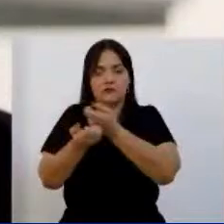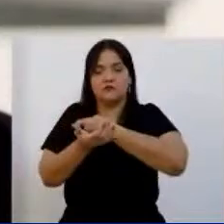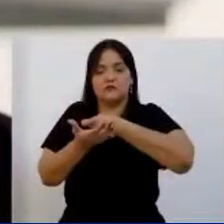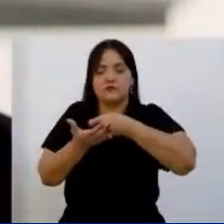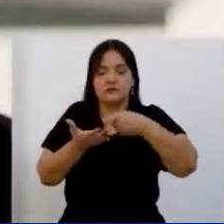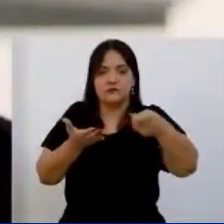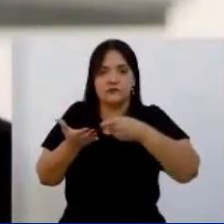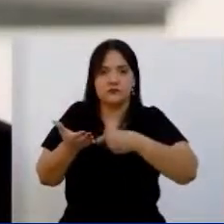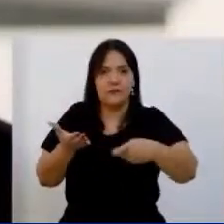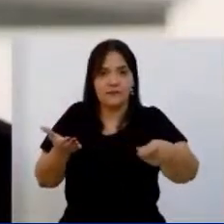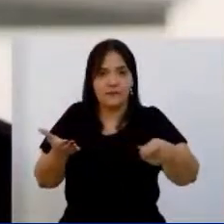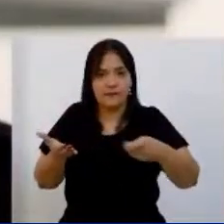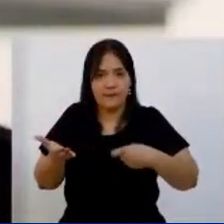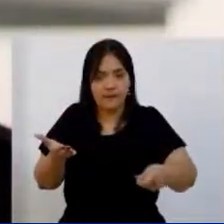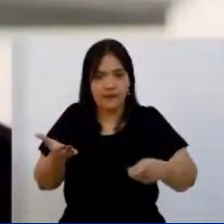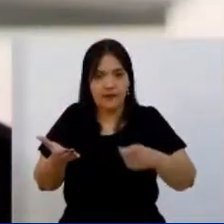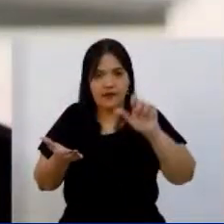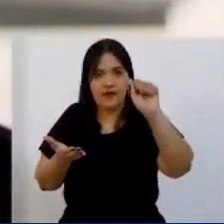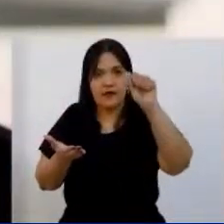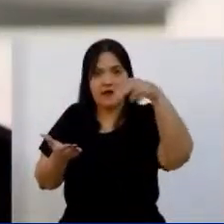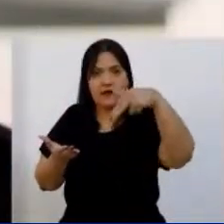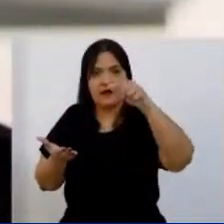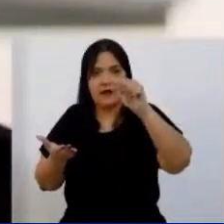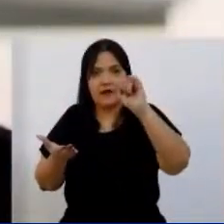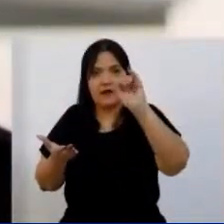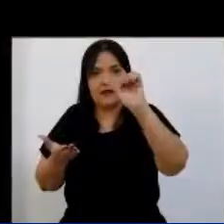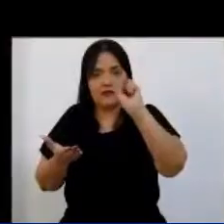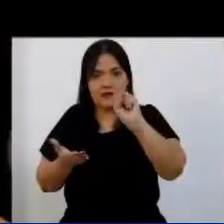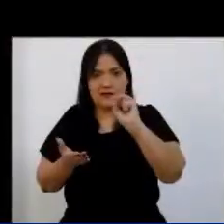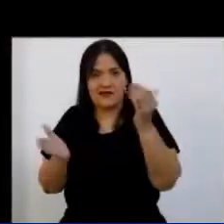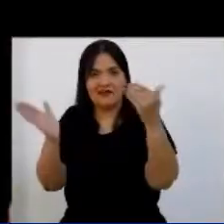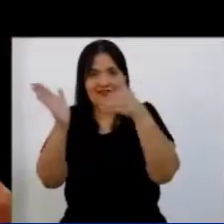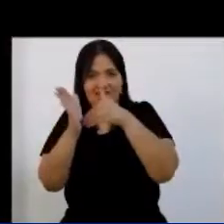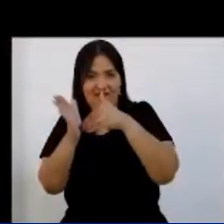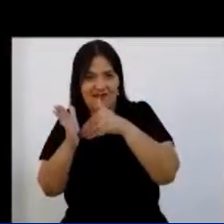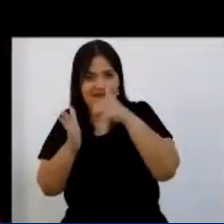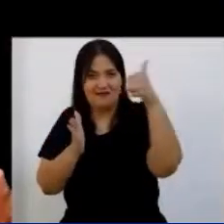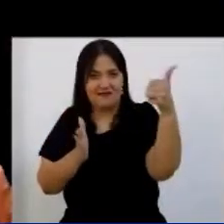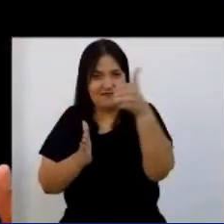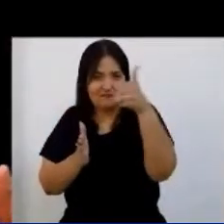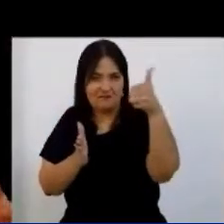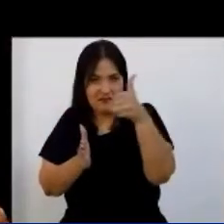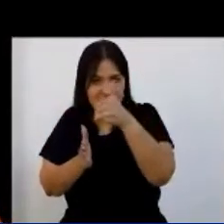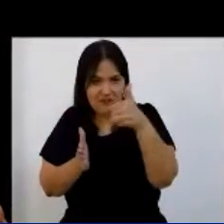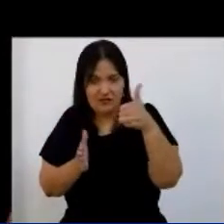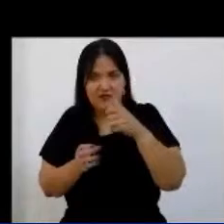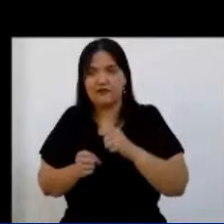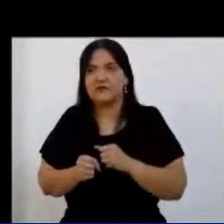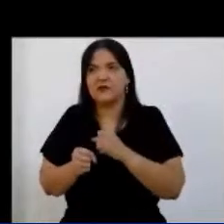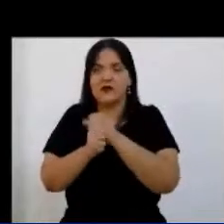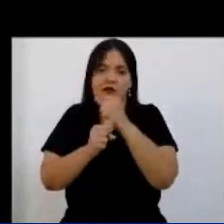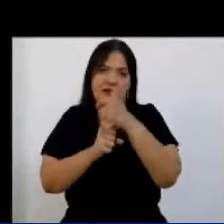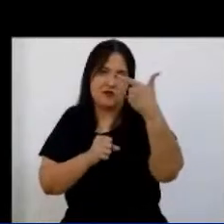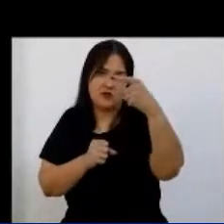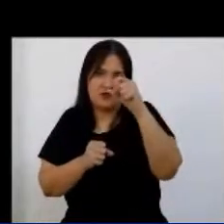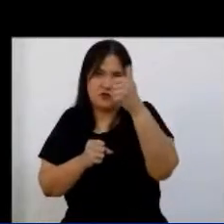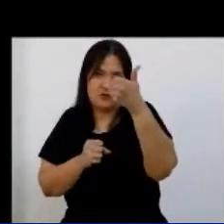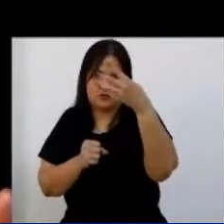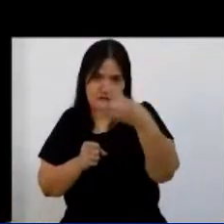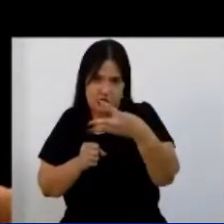e depois isso é feito o registro do evento com os anais. Até a 11ª edição do simpósio, que